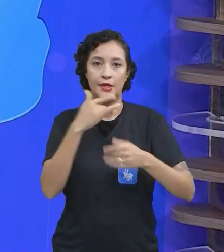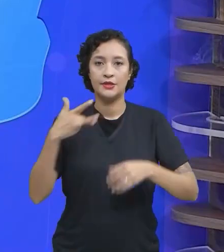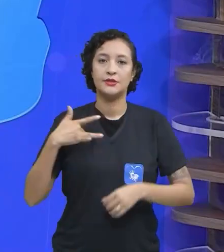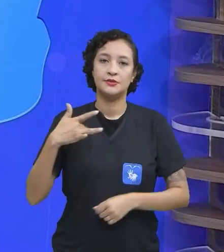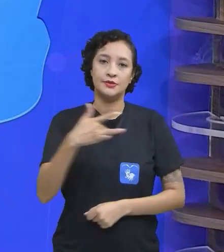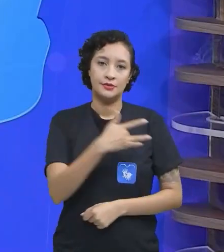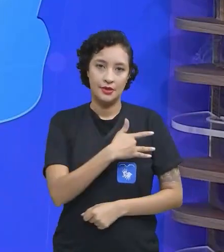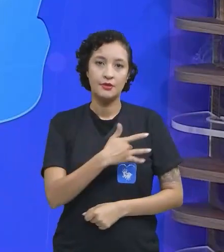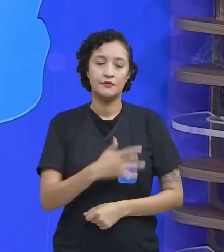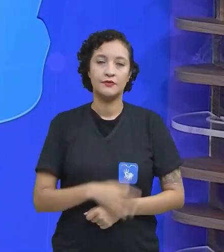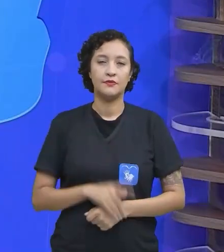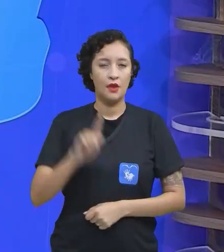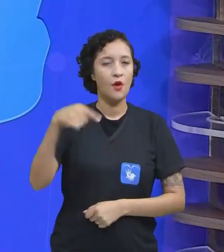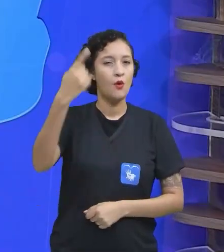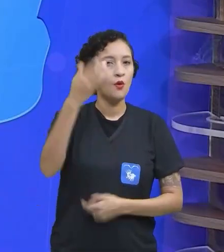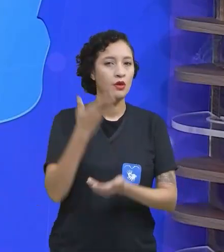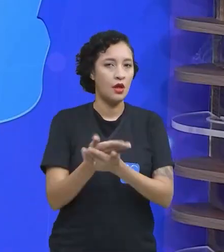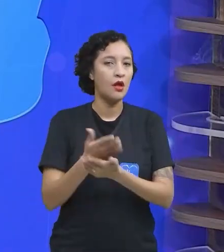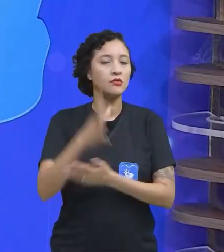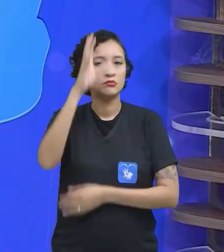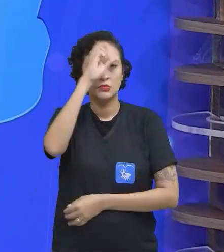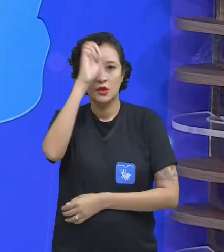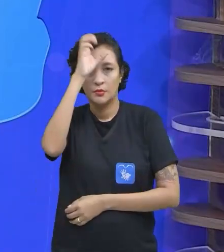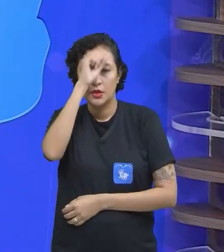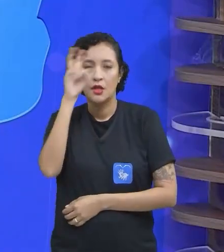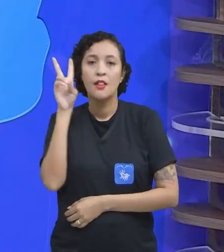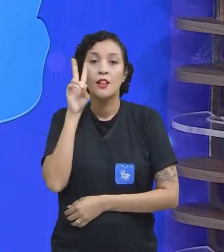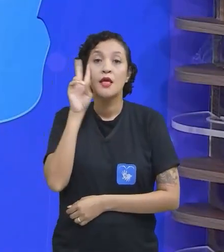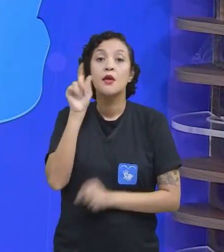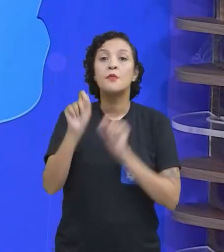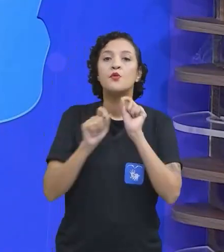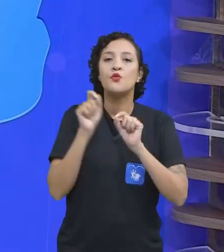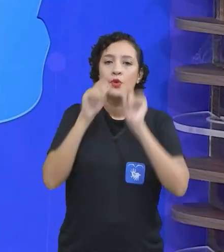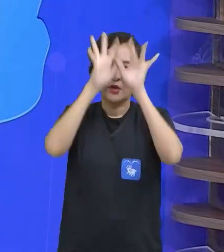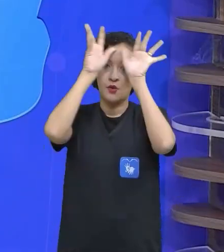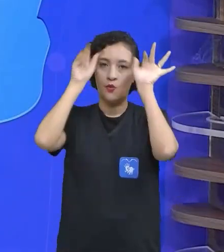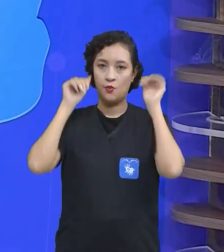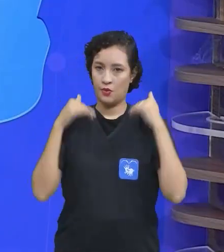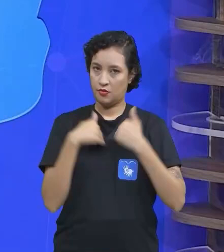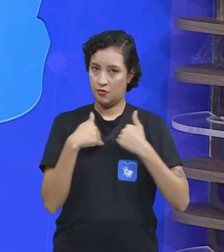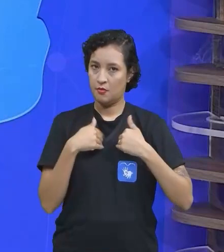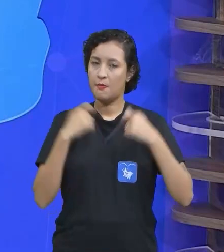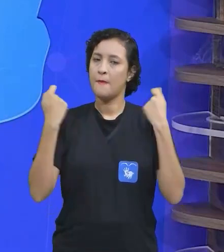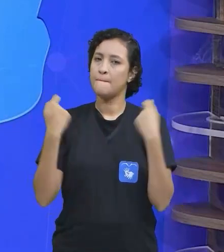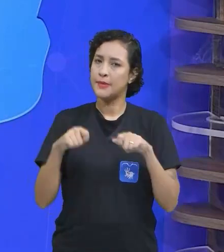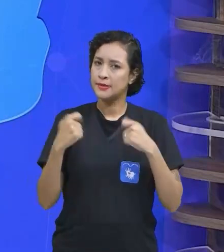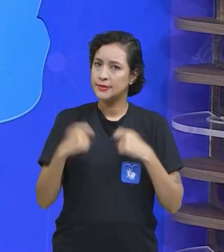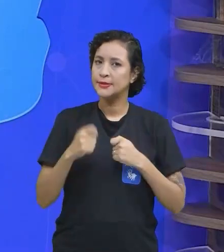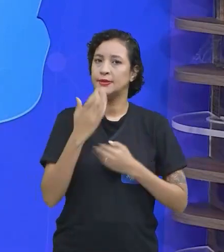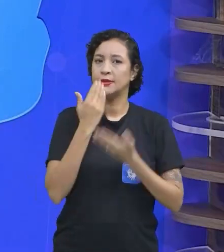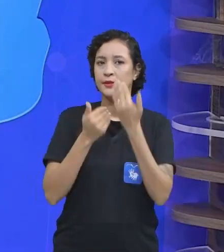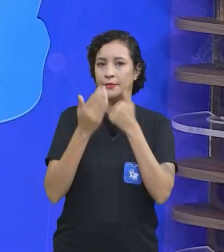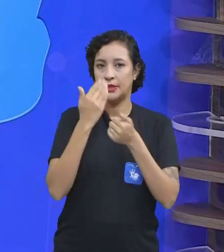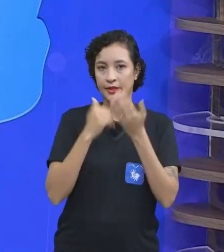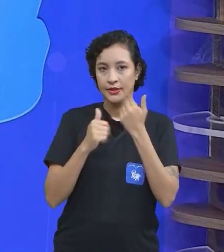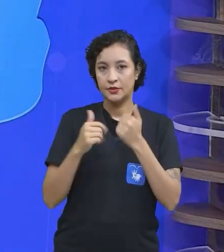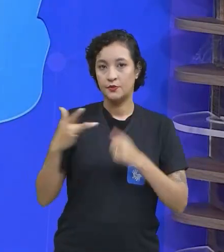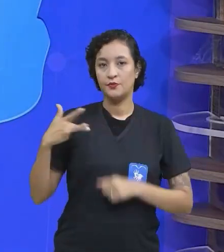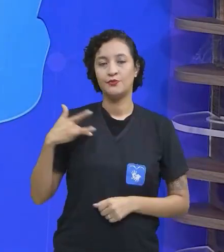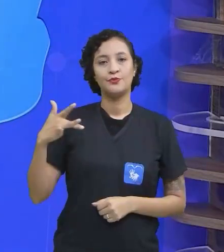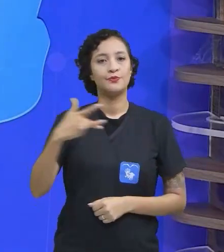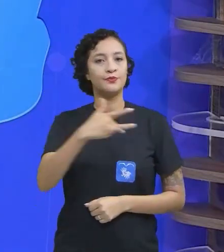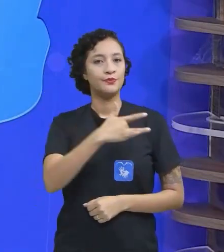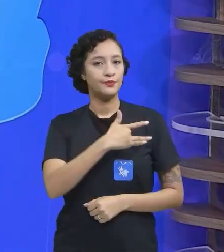Então, lembrem sempre de que todos os animais, eles precisam de uma alimentação